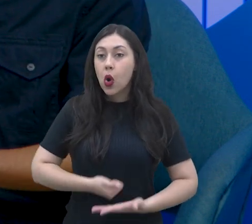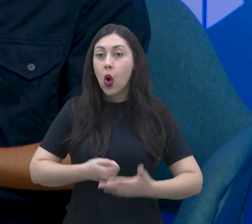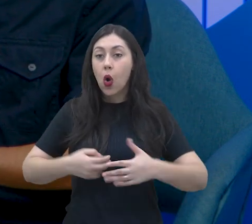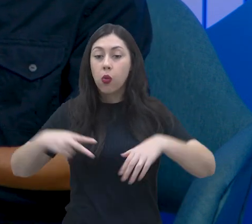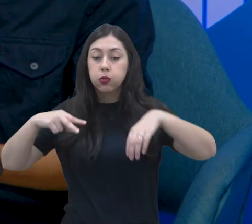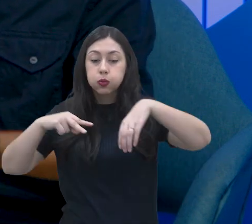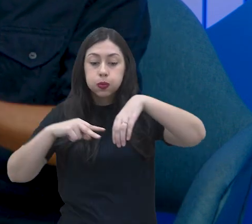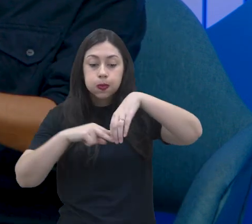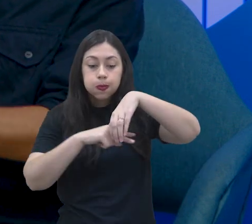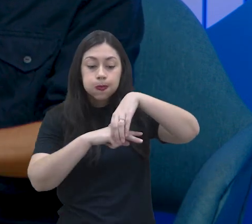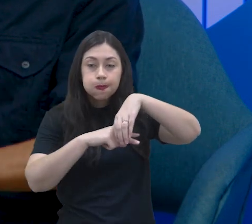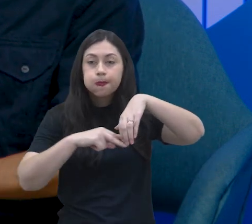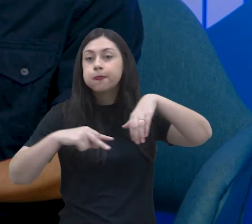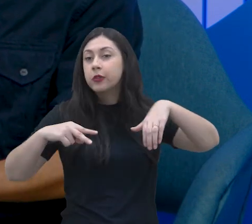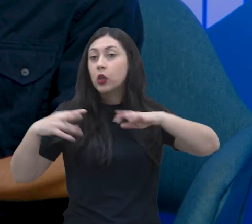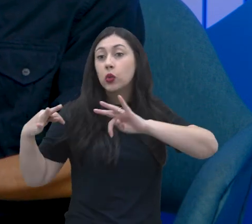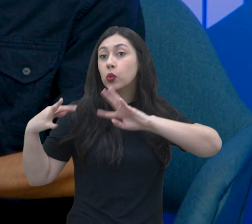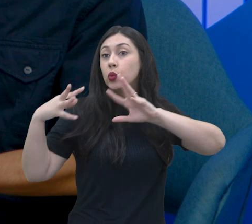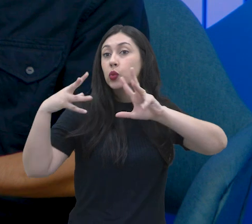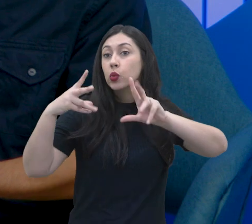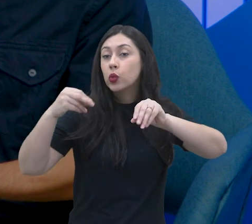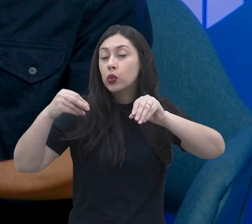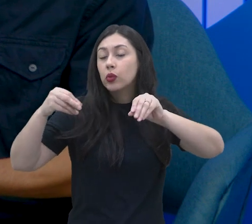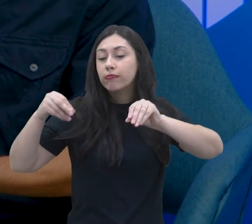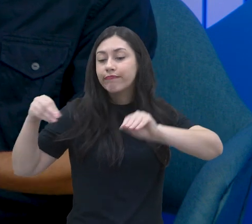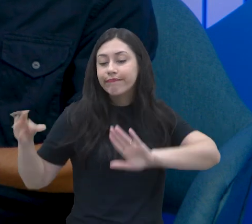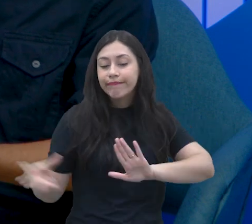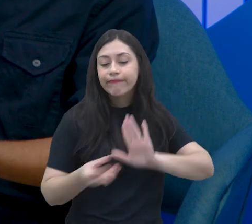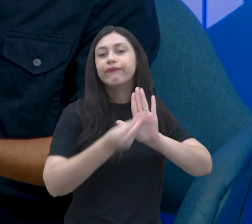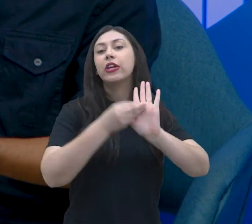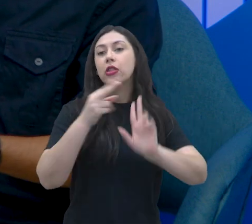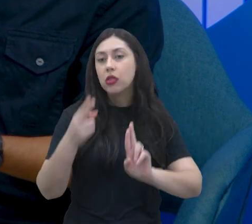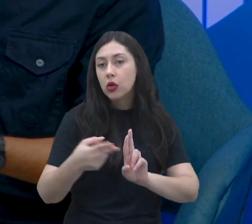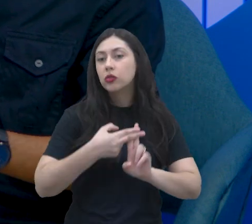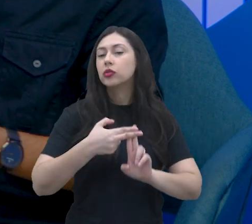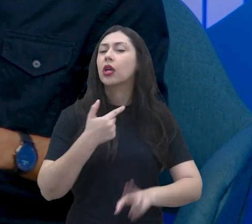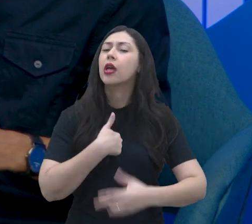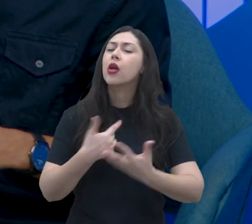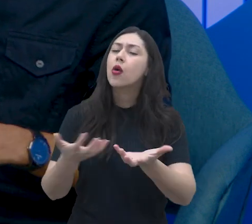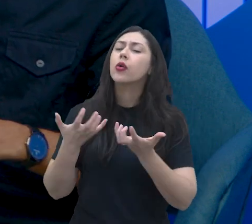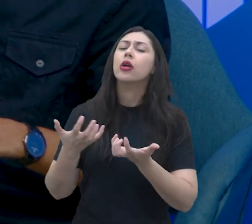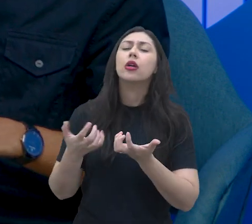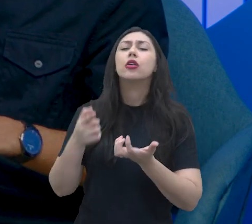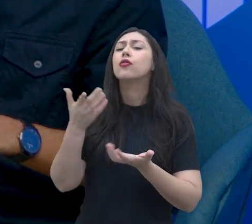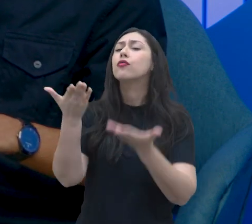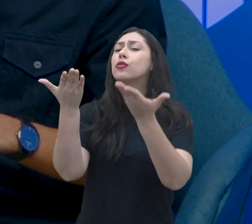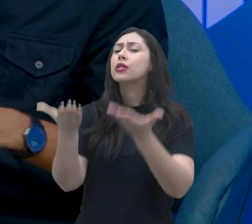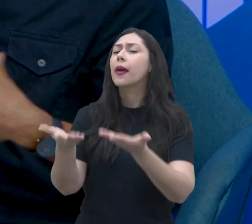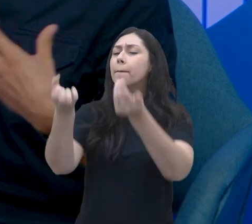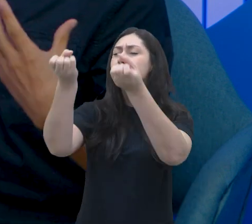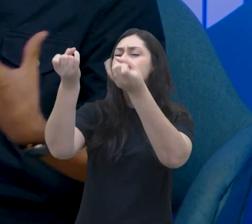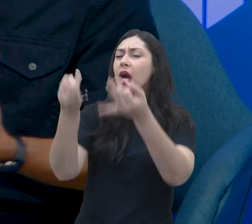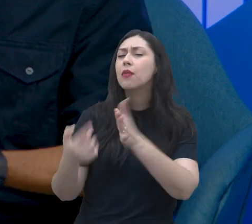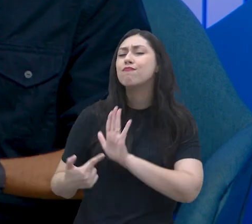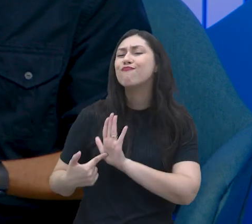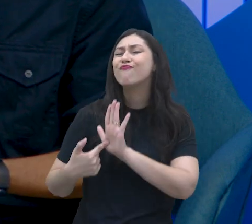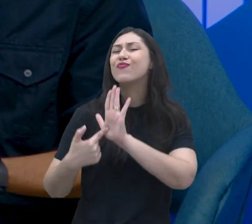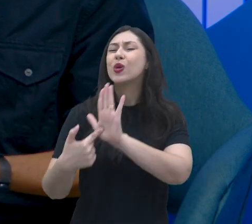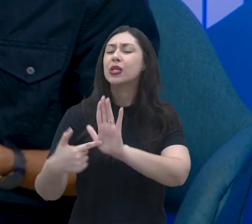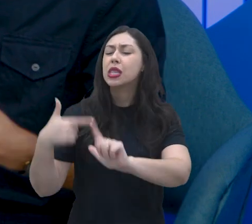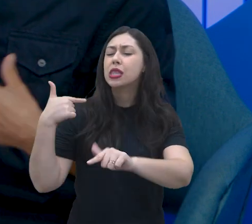por imagens, tudo isso está presente dentro do SUS. Eu queria que você falasse um pouco, destacasse esse campo de